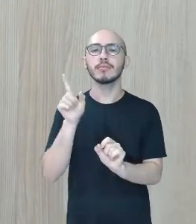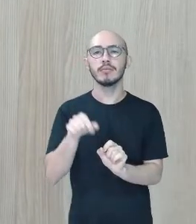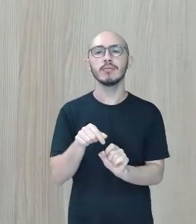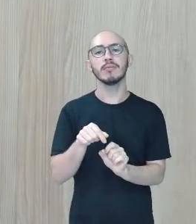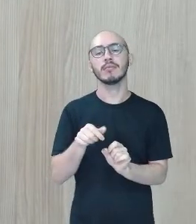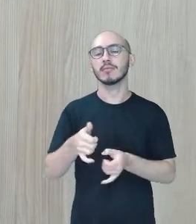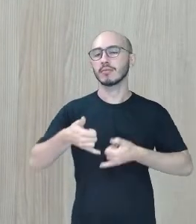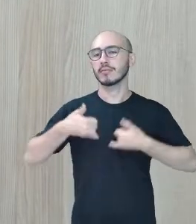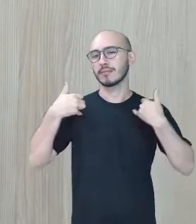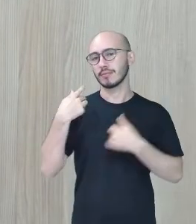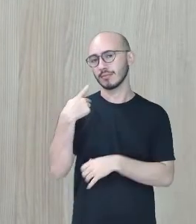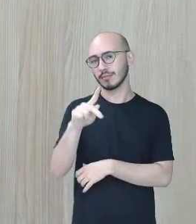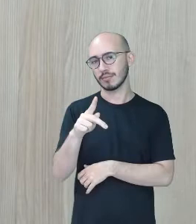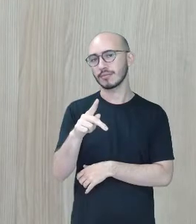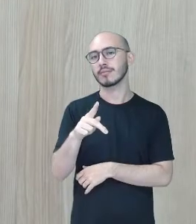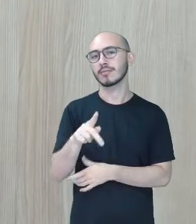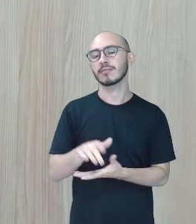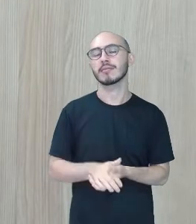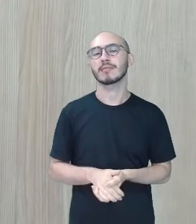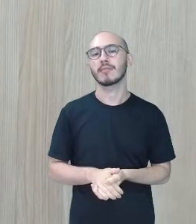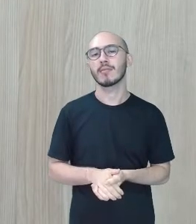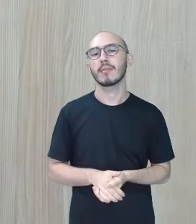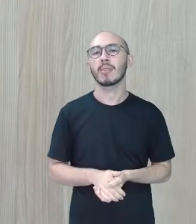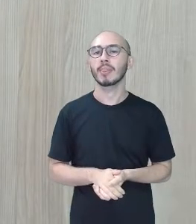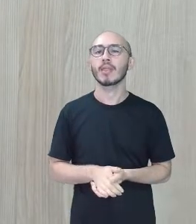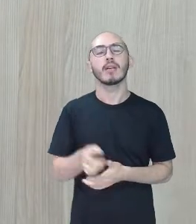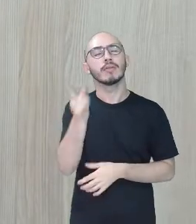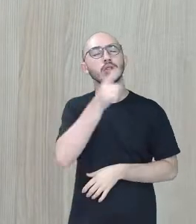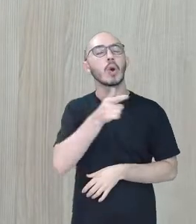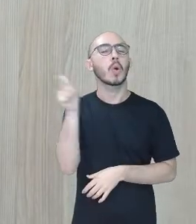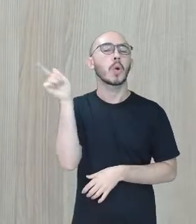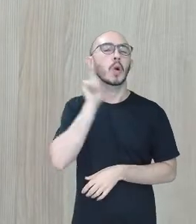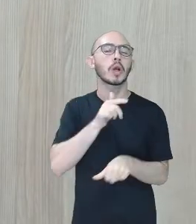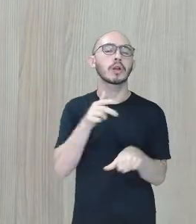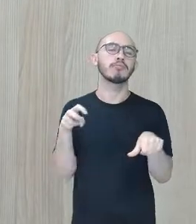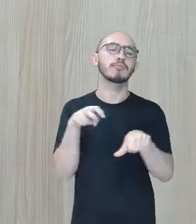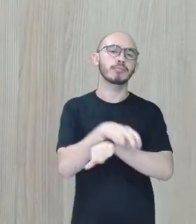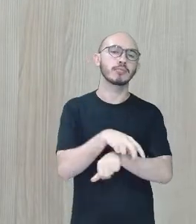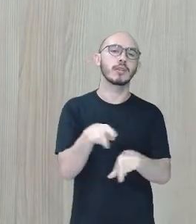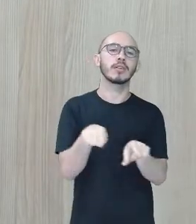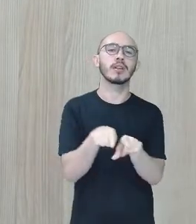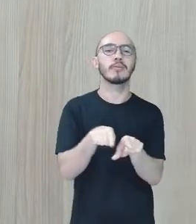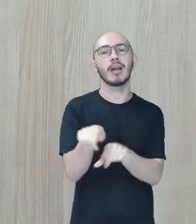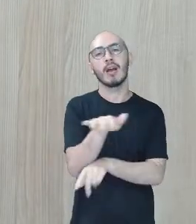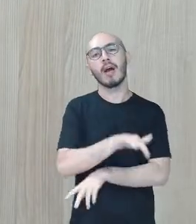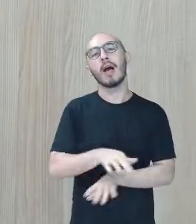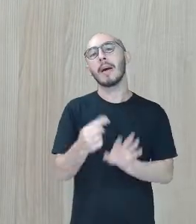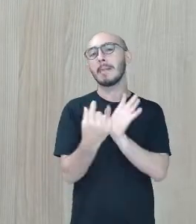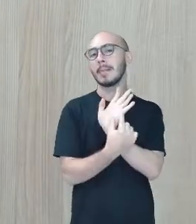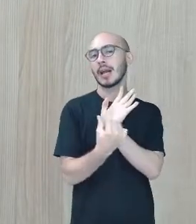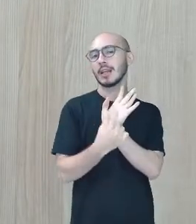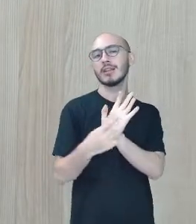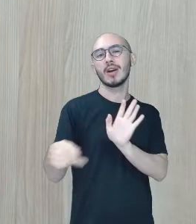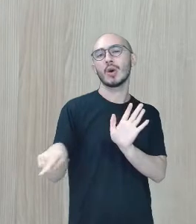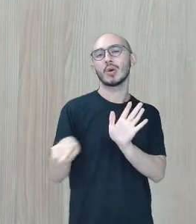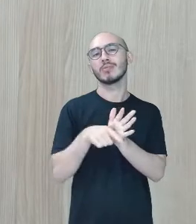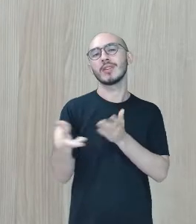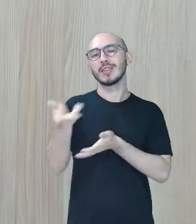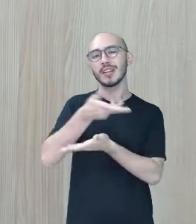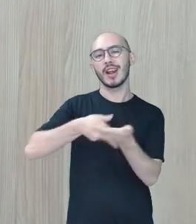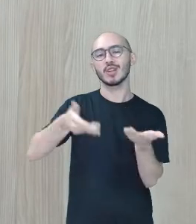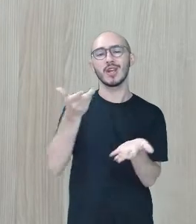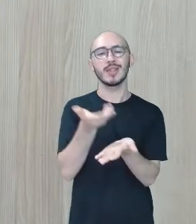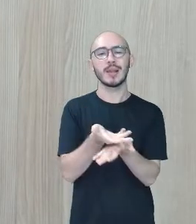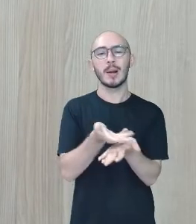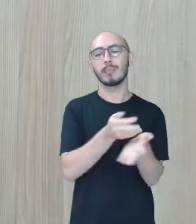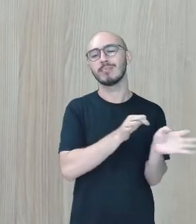aí a data do seu aniversário com 8 dígitos, tá certo? Vocês conseguem aí navegar pelo aplicativo e chegar a encontrar aqui com a gente